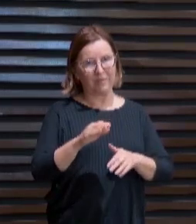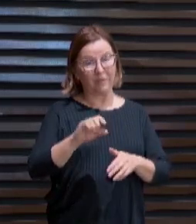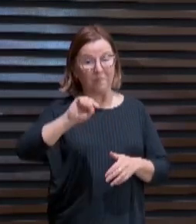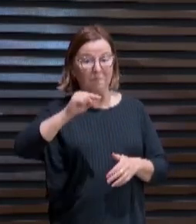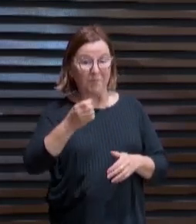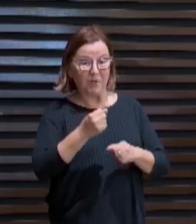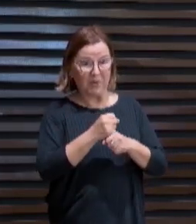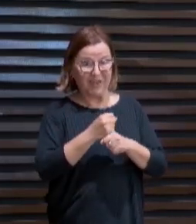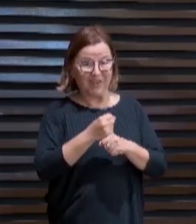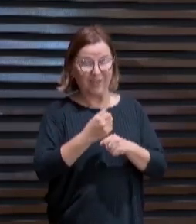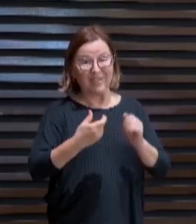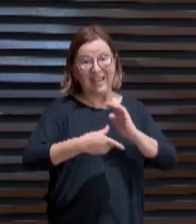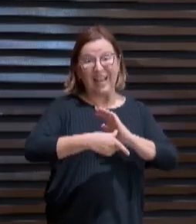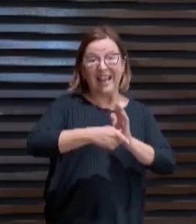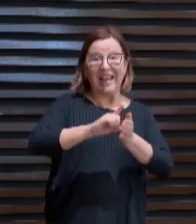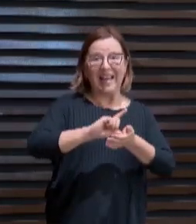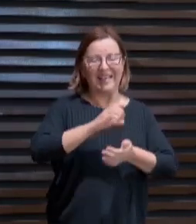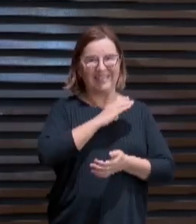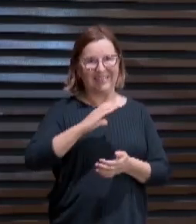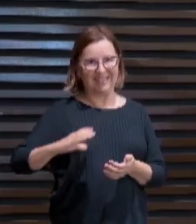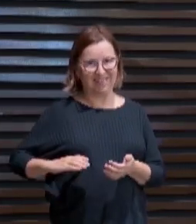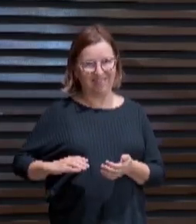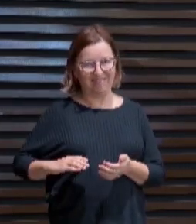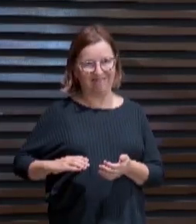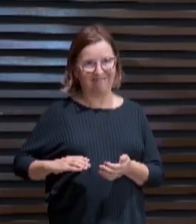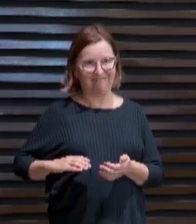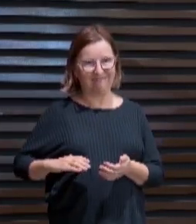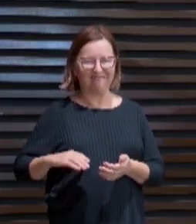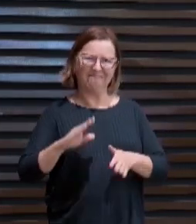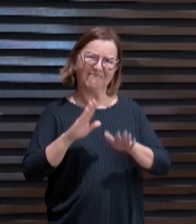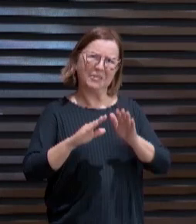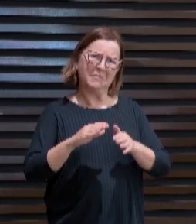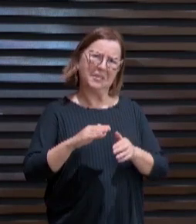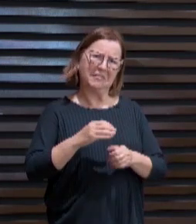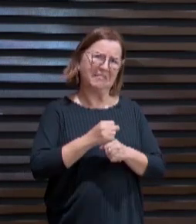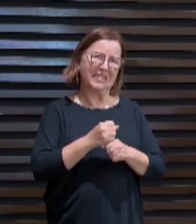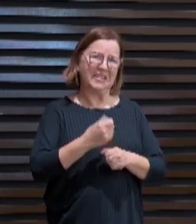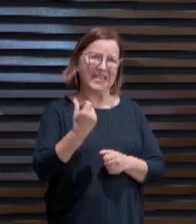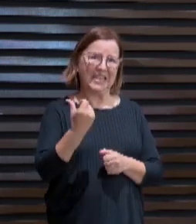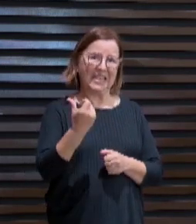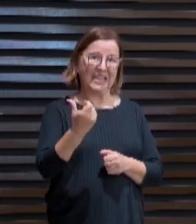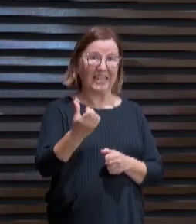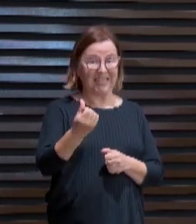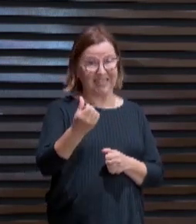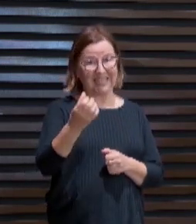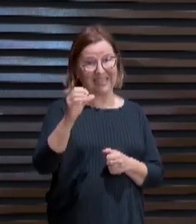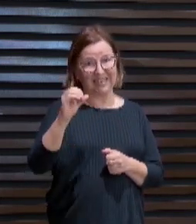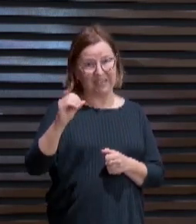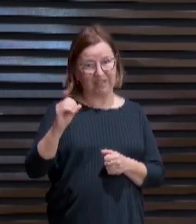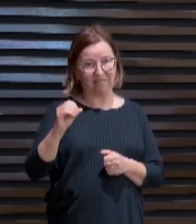por volta do ano 600 antes de Cristo, e ela foi totalmente destruída por guerras e